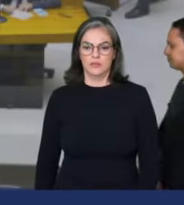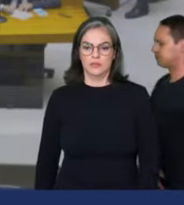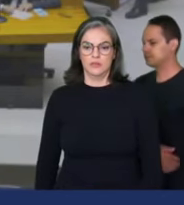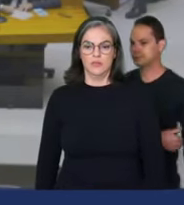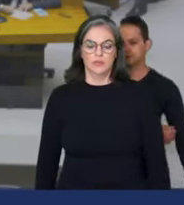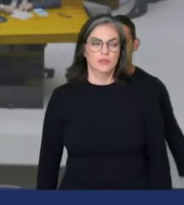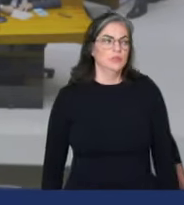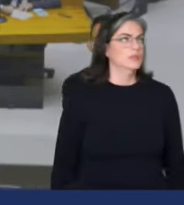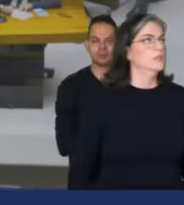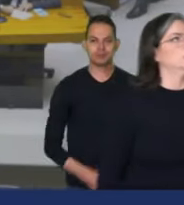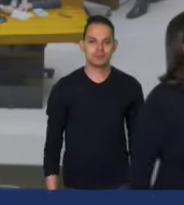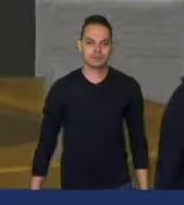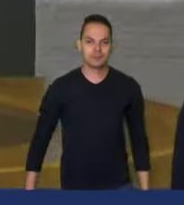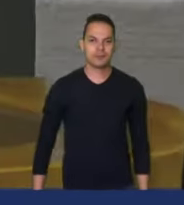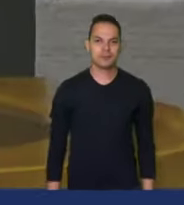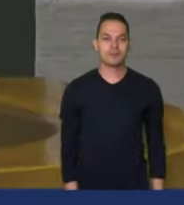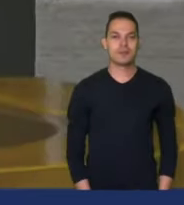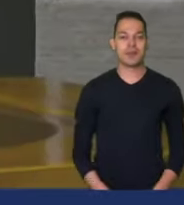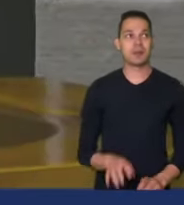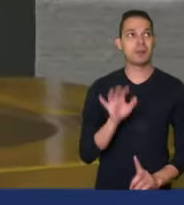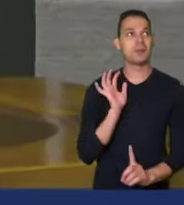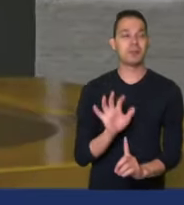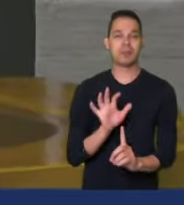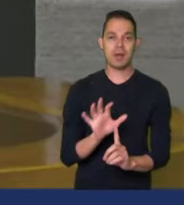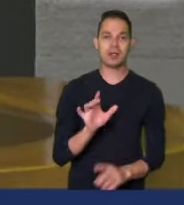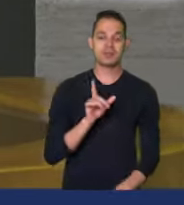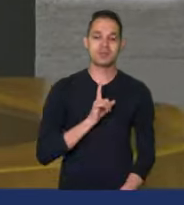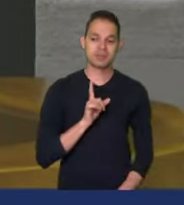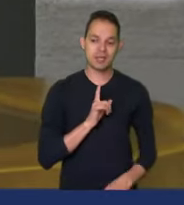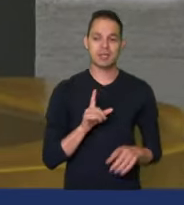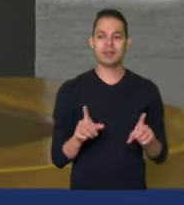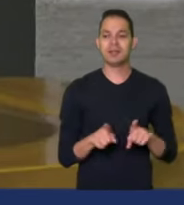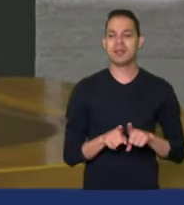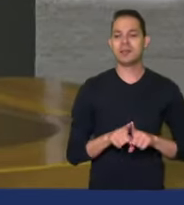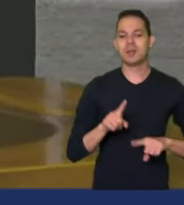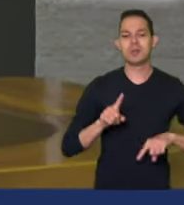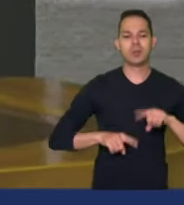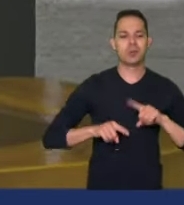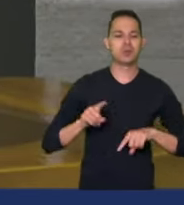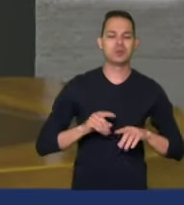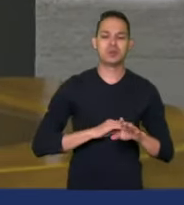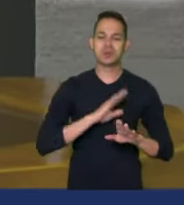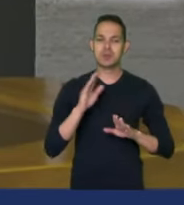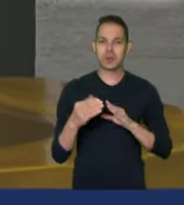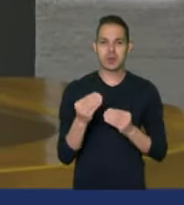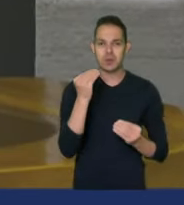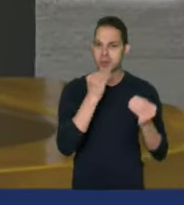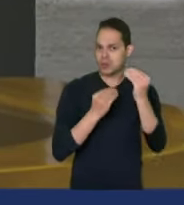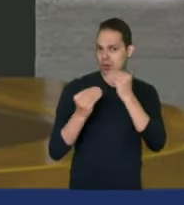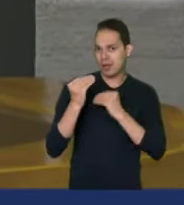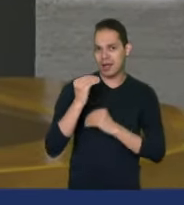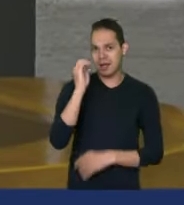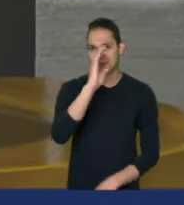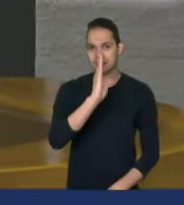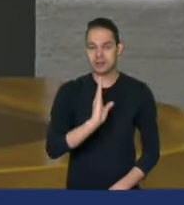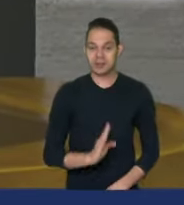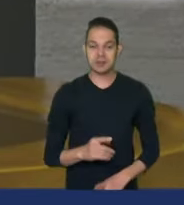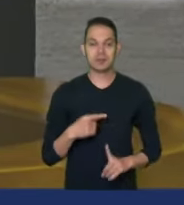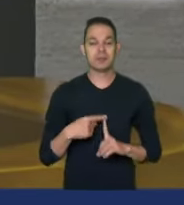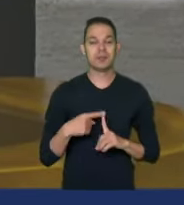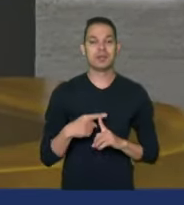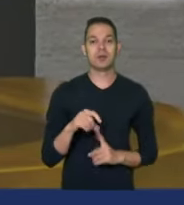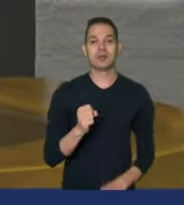Então, tem impacto, mas também tem impacto em todos os produtos que chegam na mesa do povo brasileiro, porque 85%